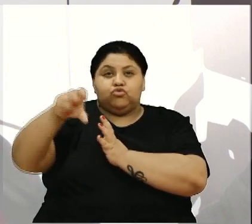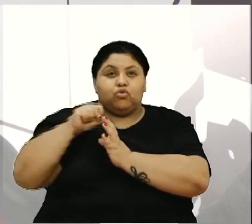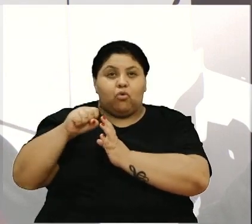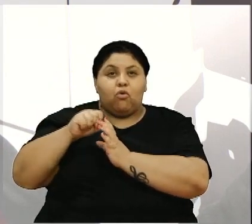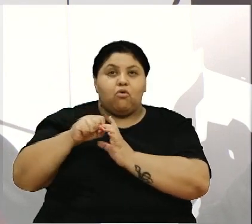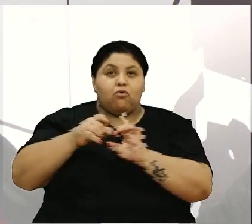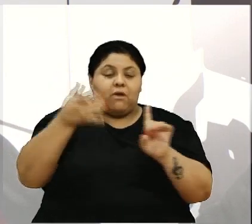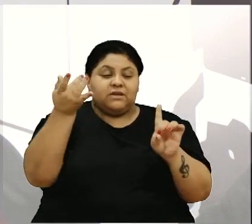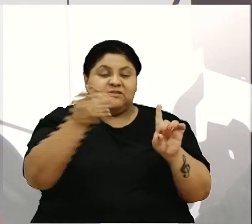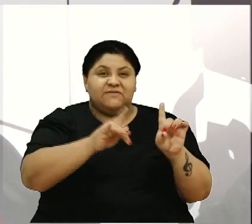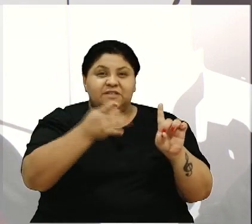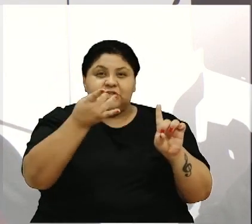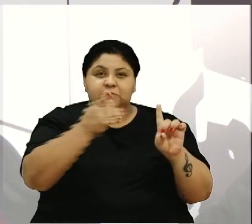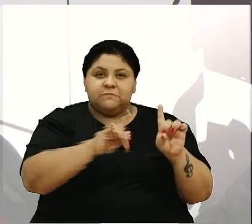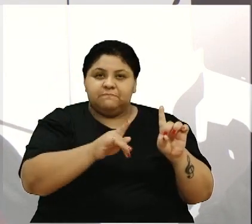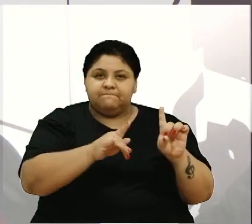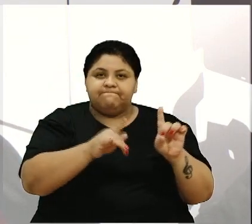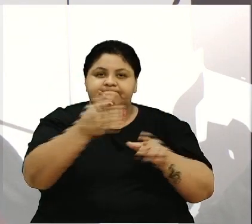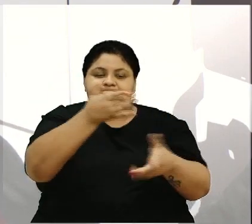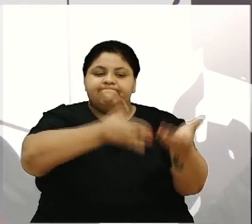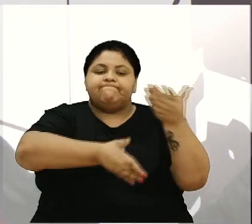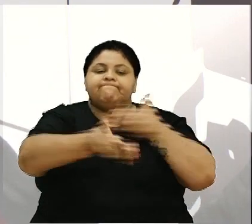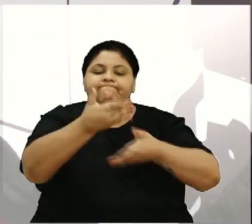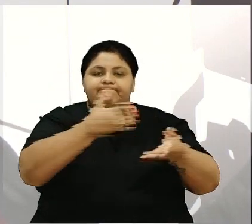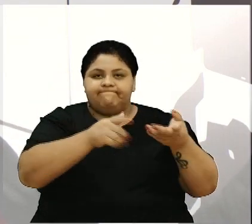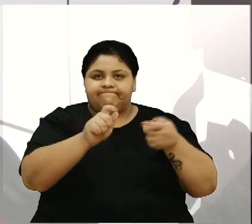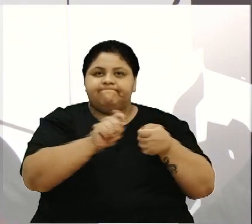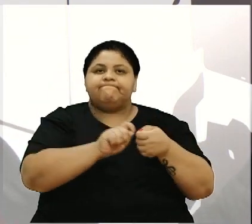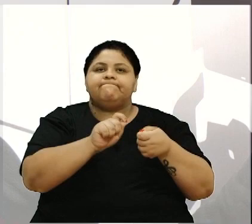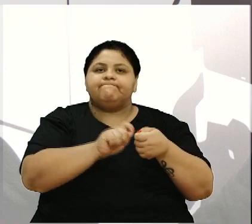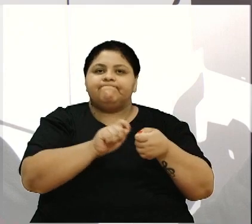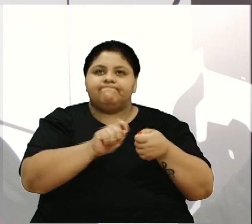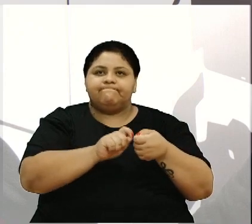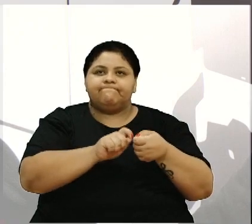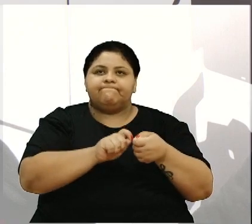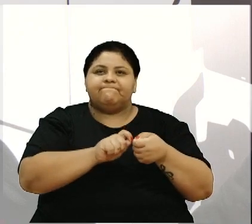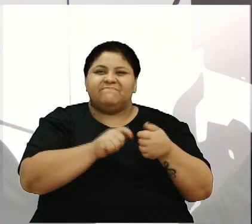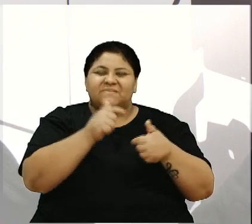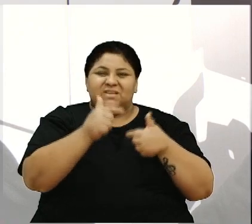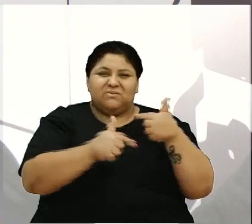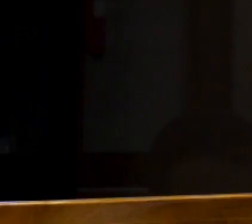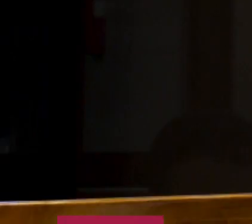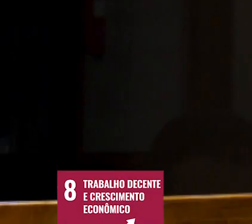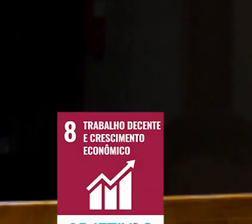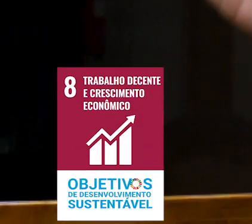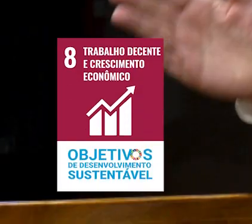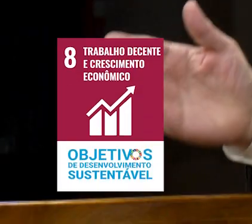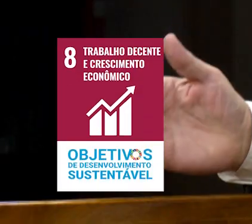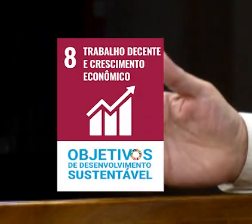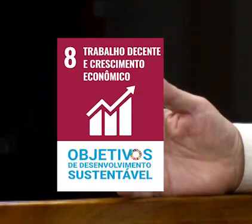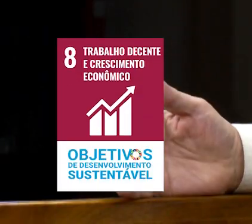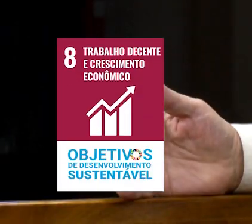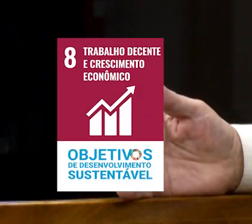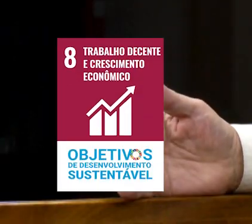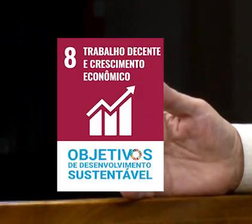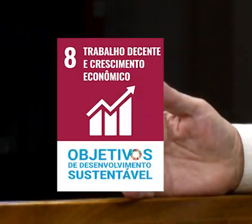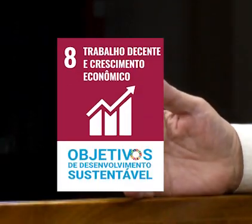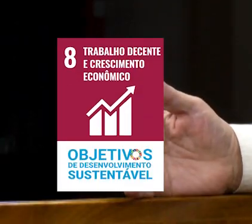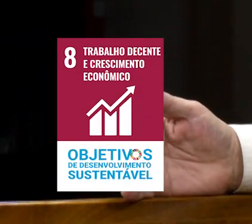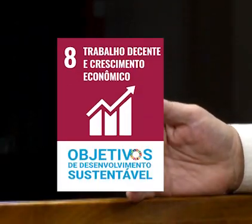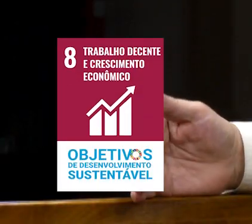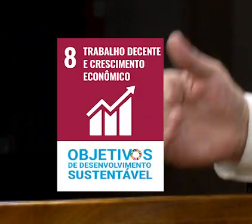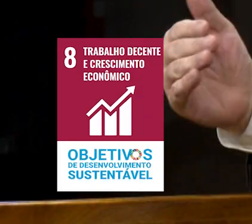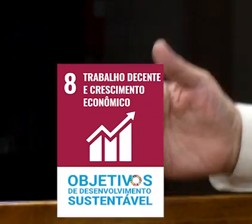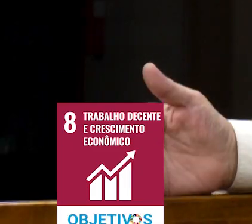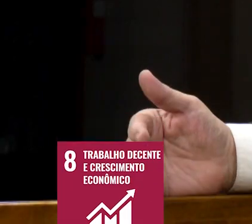vítimas, enfim, do atendimento que está sendo feito. É um desserviço que é feito à comunidade. Finalizando o grande expediente, foi a